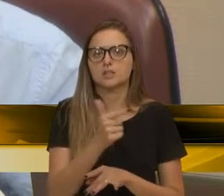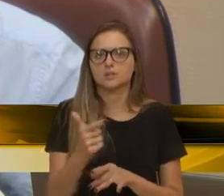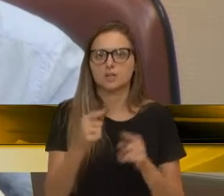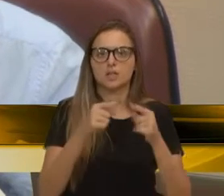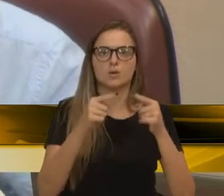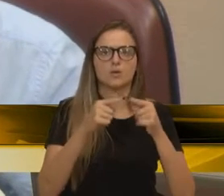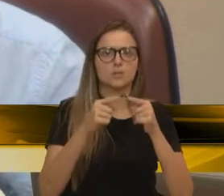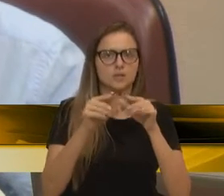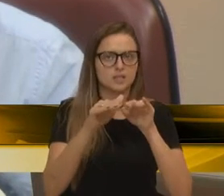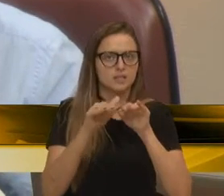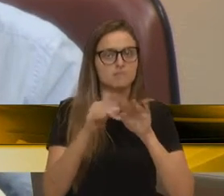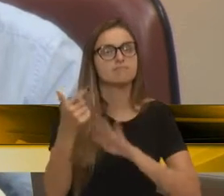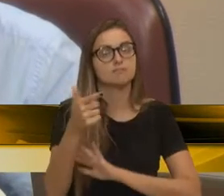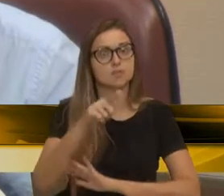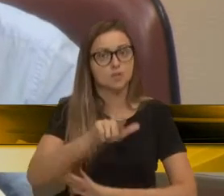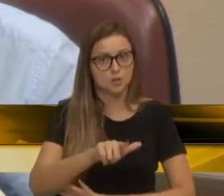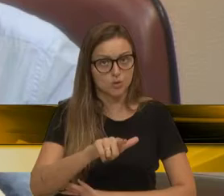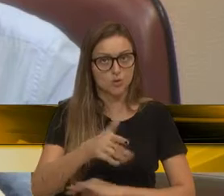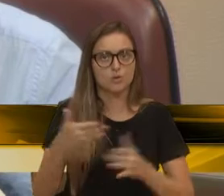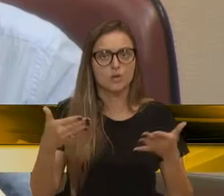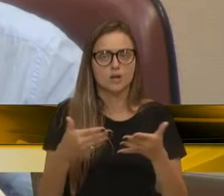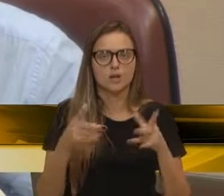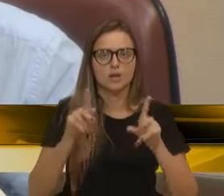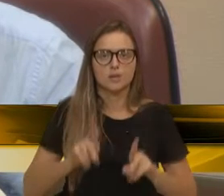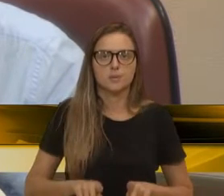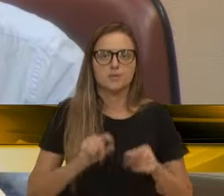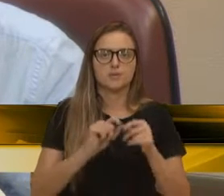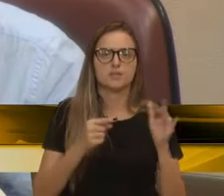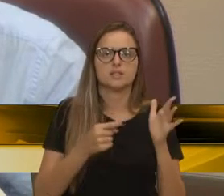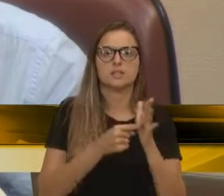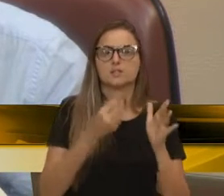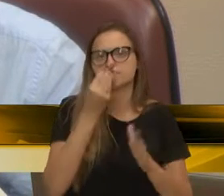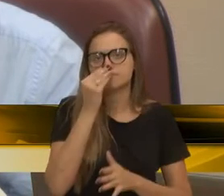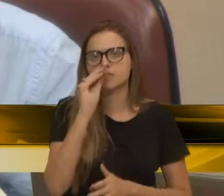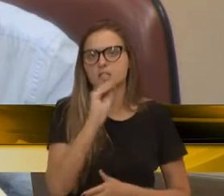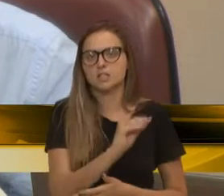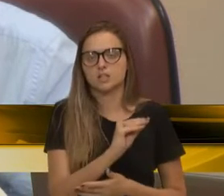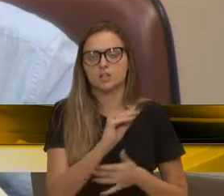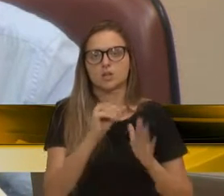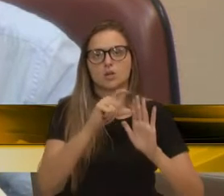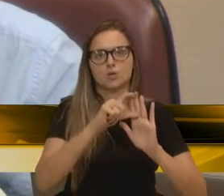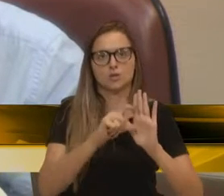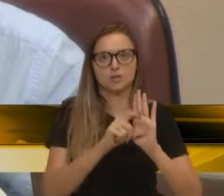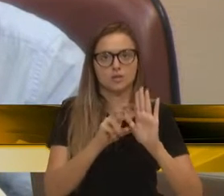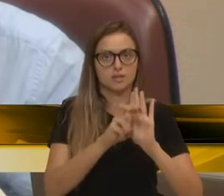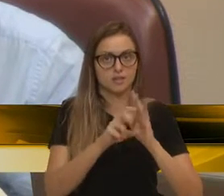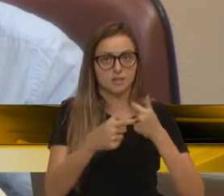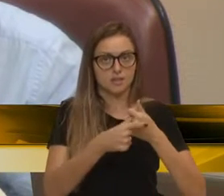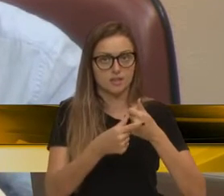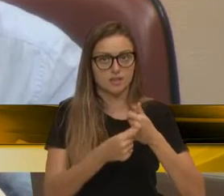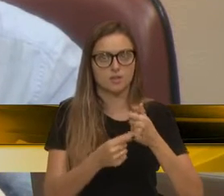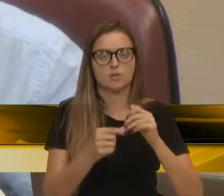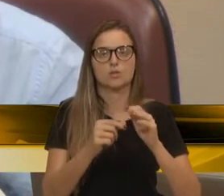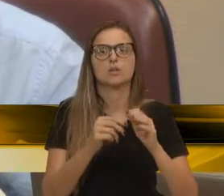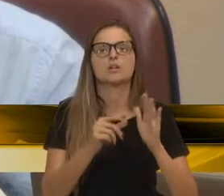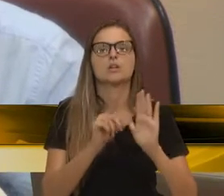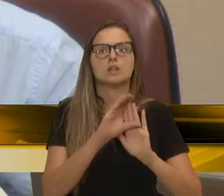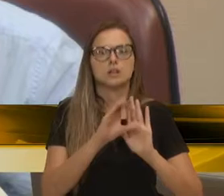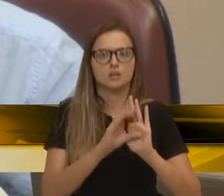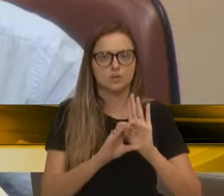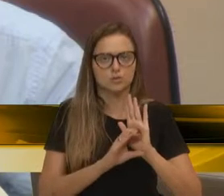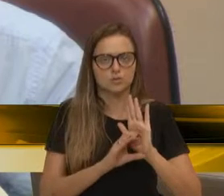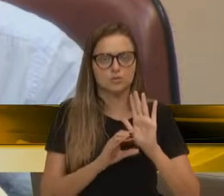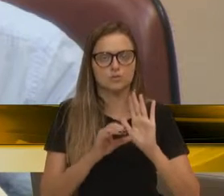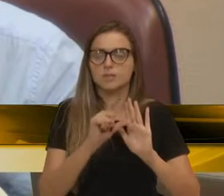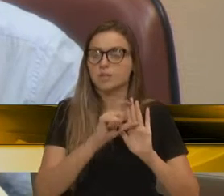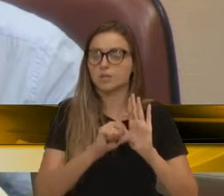seja mais uma vez o denunciado desrespeito ignora o caput do artigo 5º artigo 37 da constituição federal e também